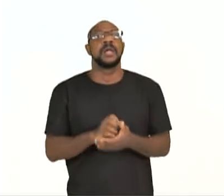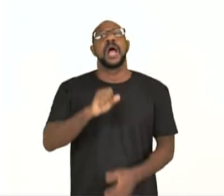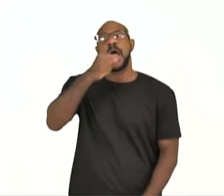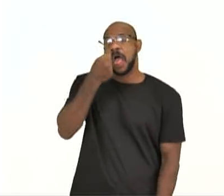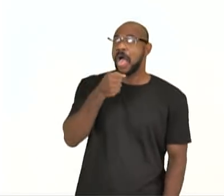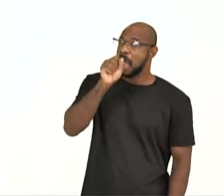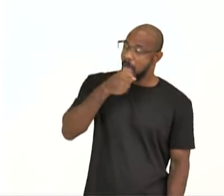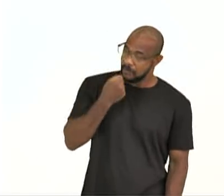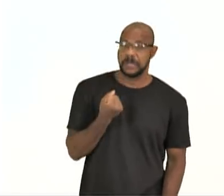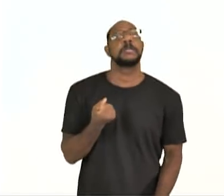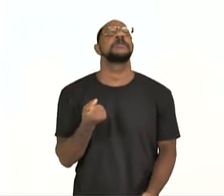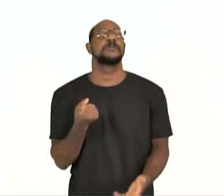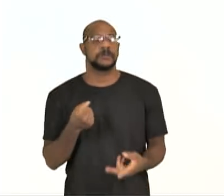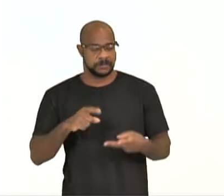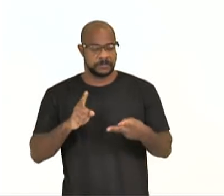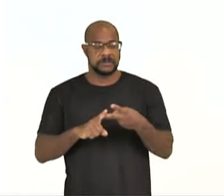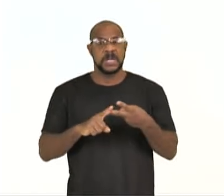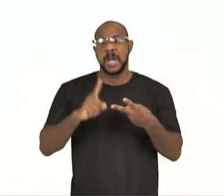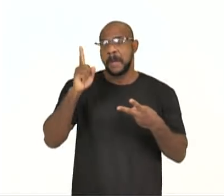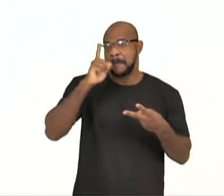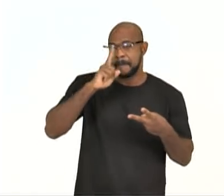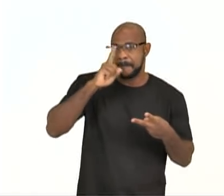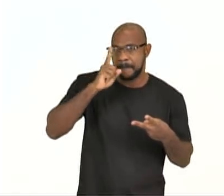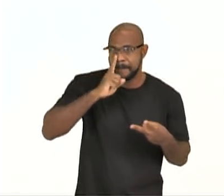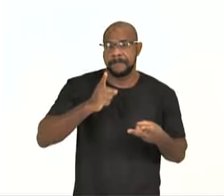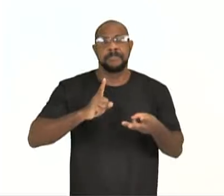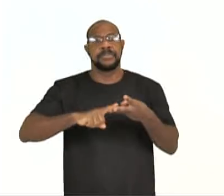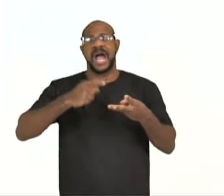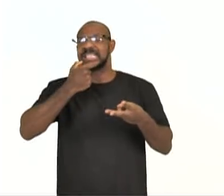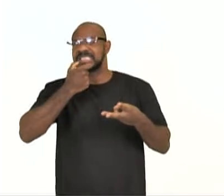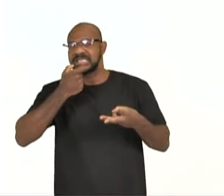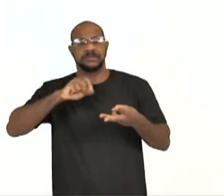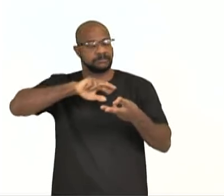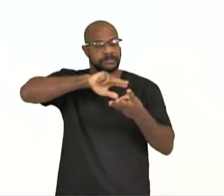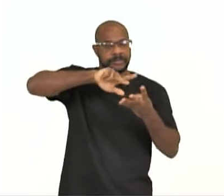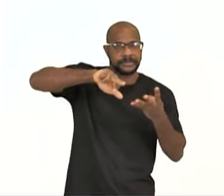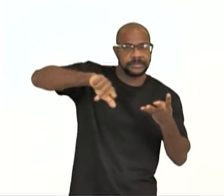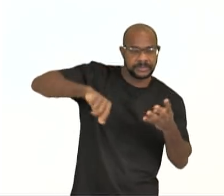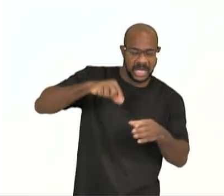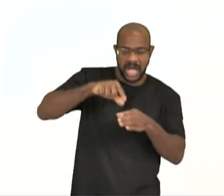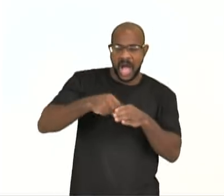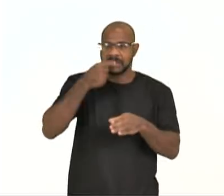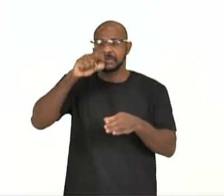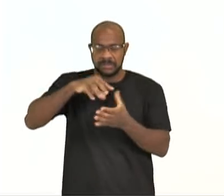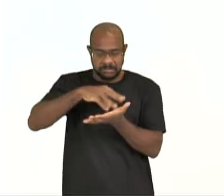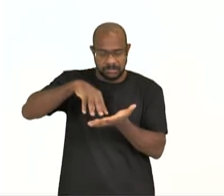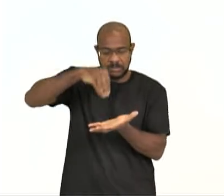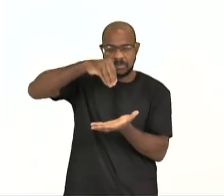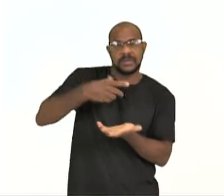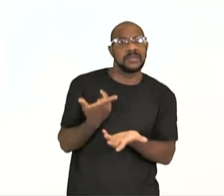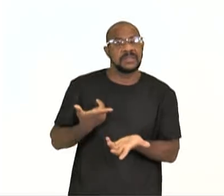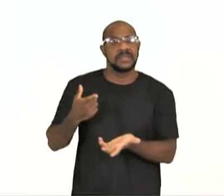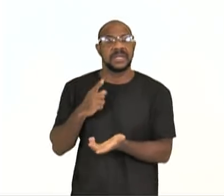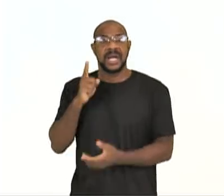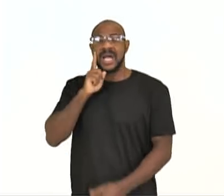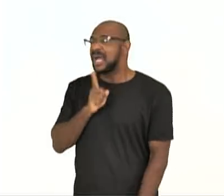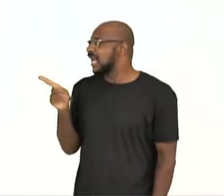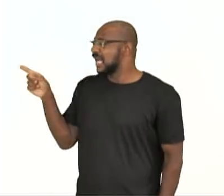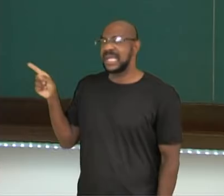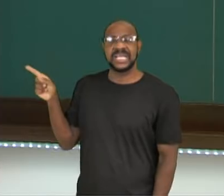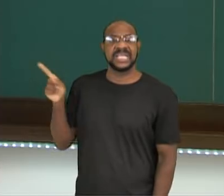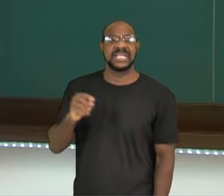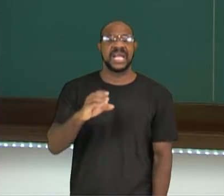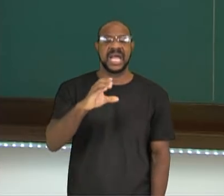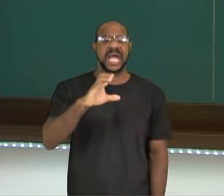sorvetes, tá? Os biscoitos, bolachas recheadas, salgadinhos. Esses caldos aqui prontos,